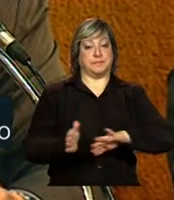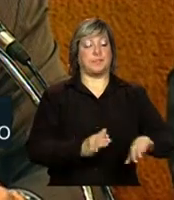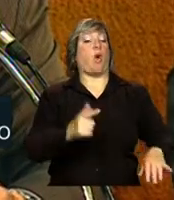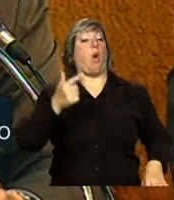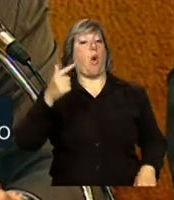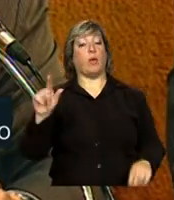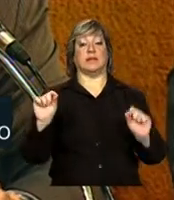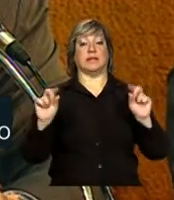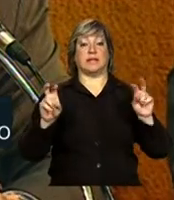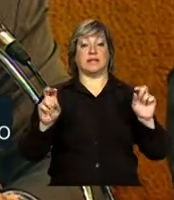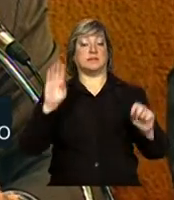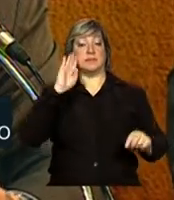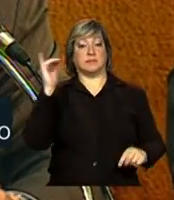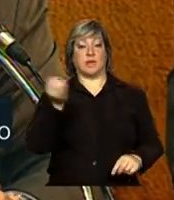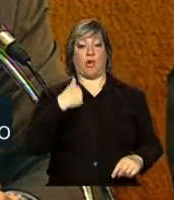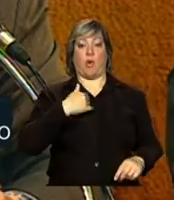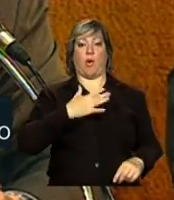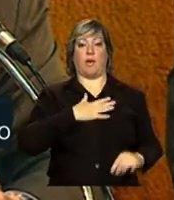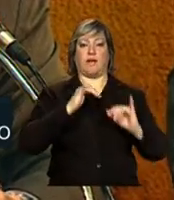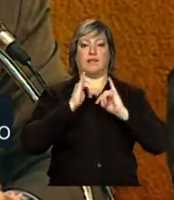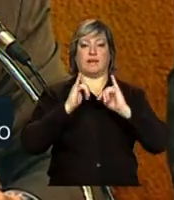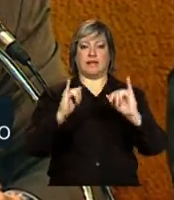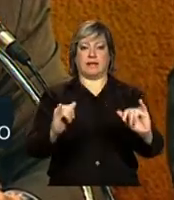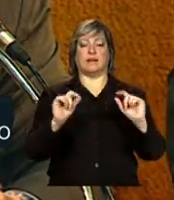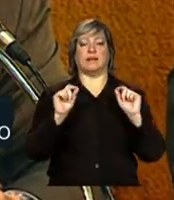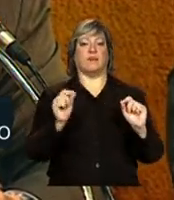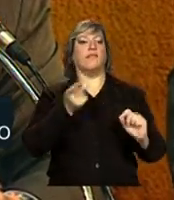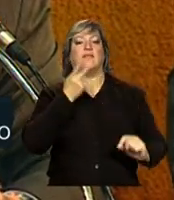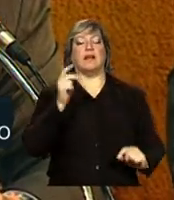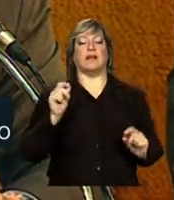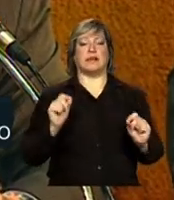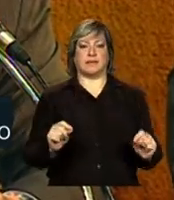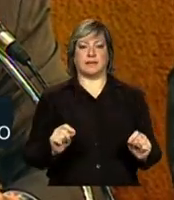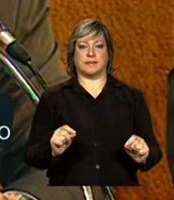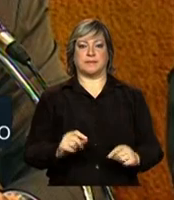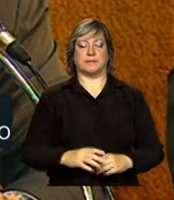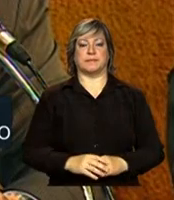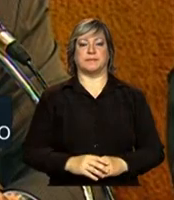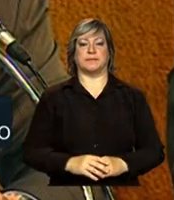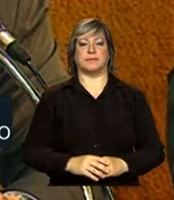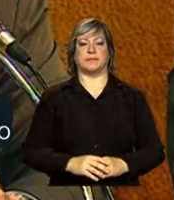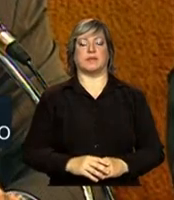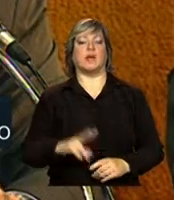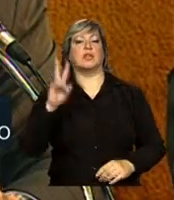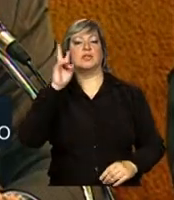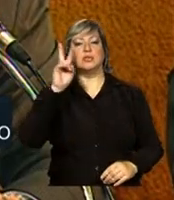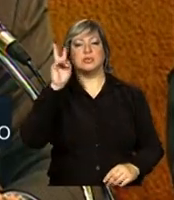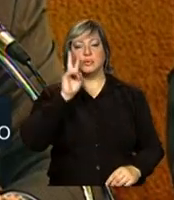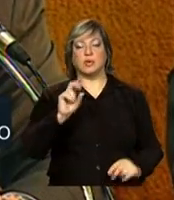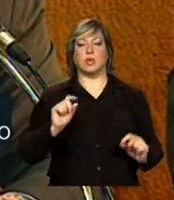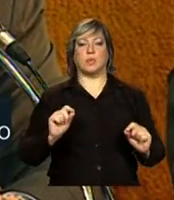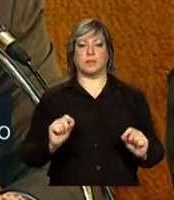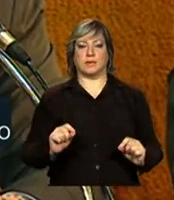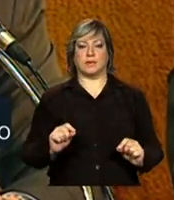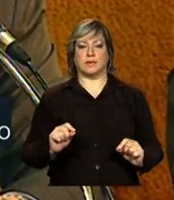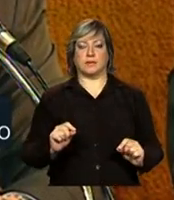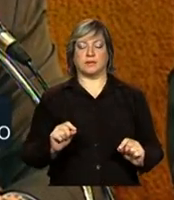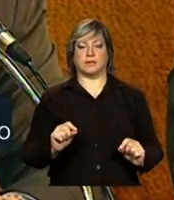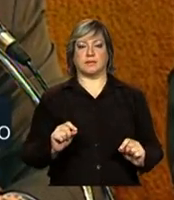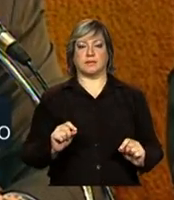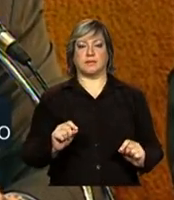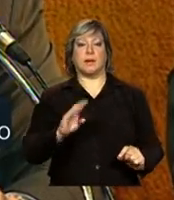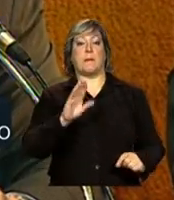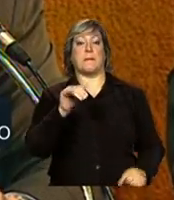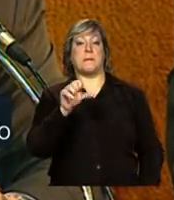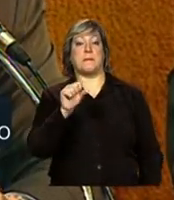fundamental que eu gostaria de destacar diz precisamente eh se relaciona precisamente com o fato de que eh com